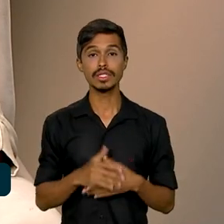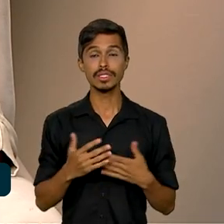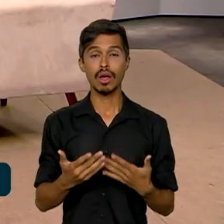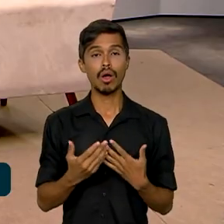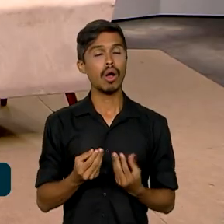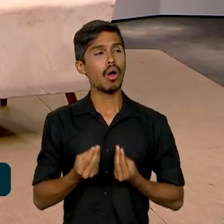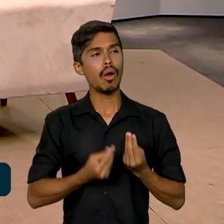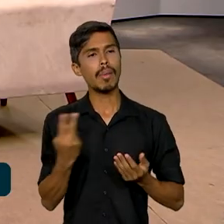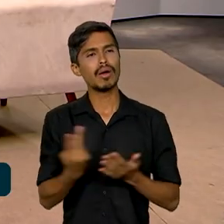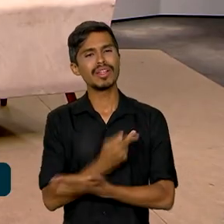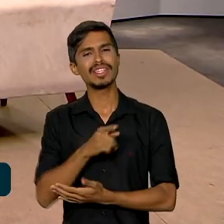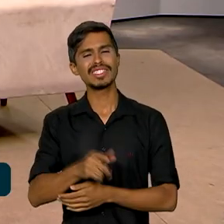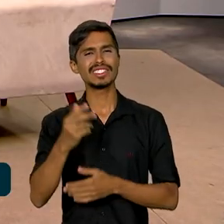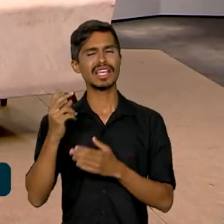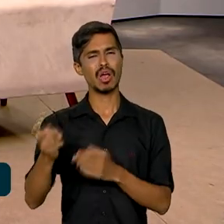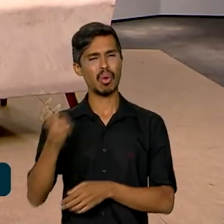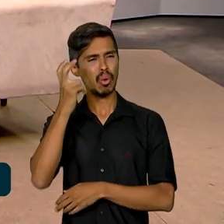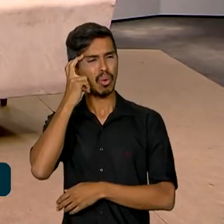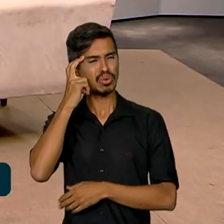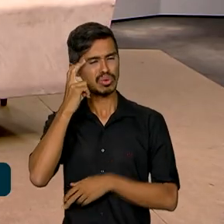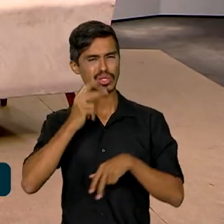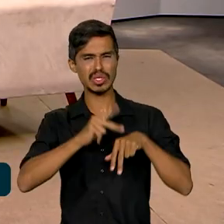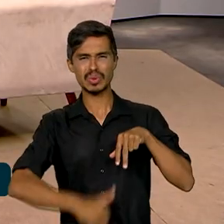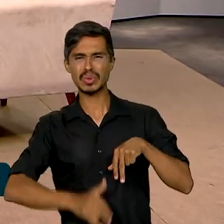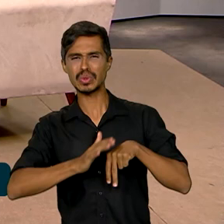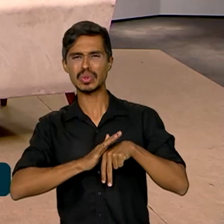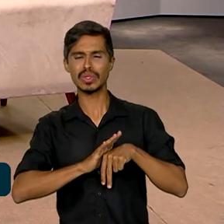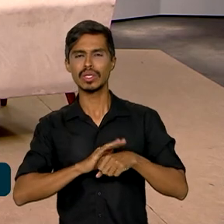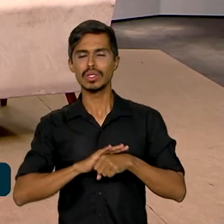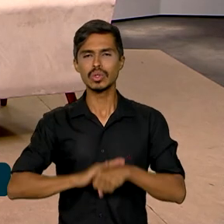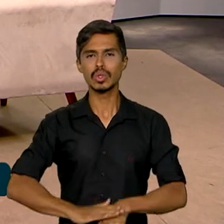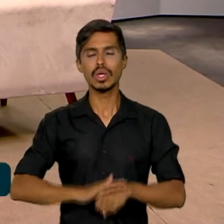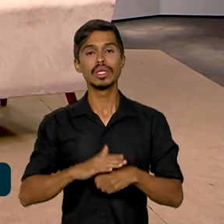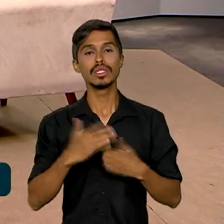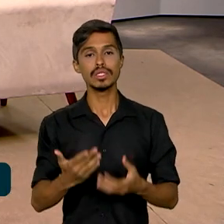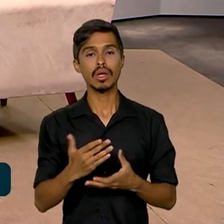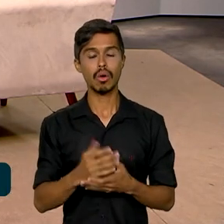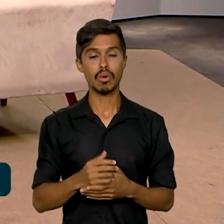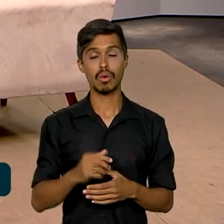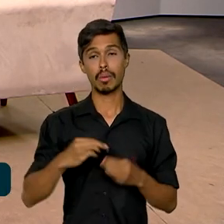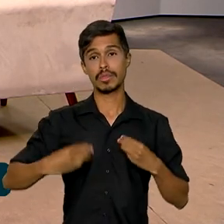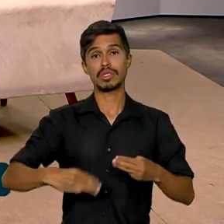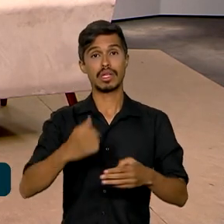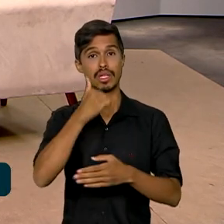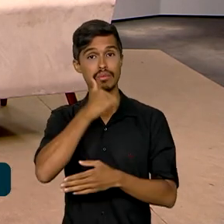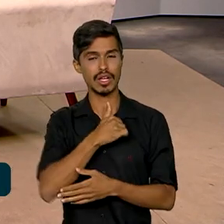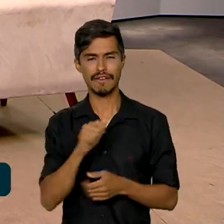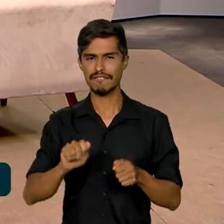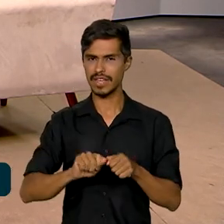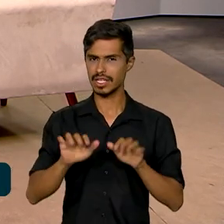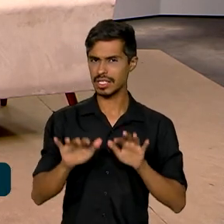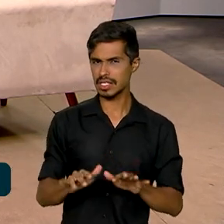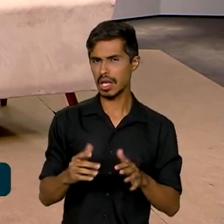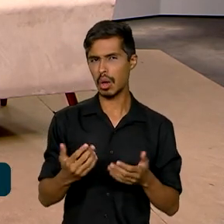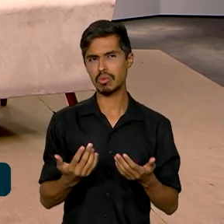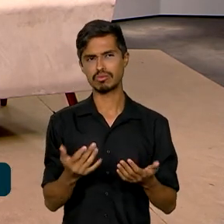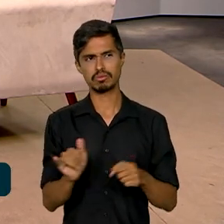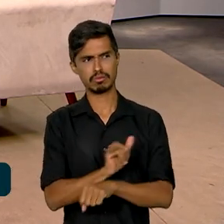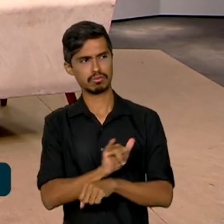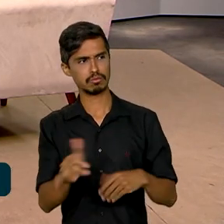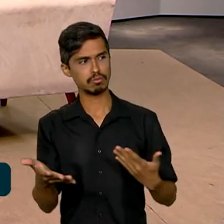essa questão, a essa cultura misógina, o Ministério das Mulheres tem feito assim, algum movimento,